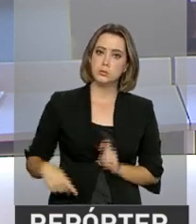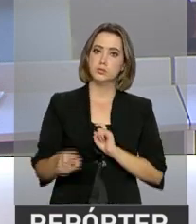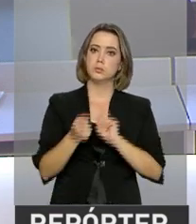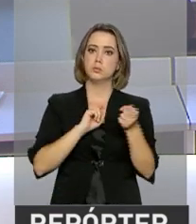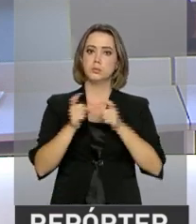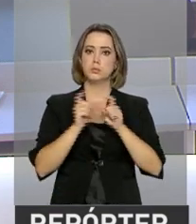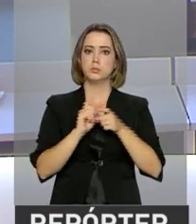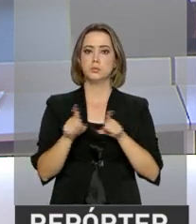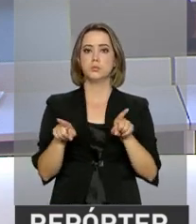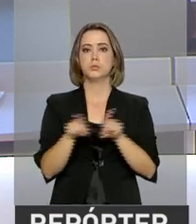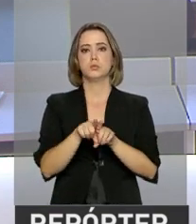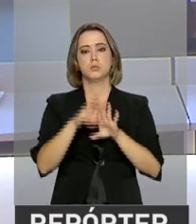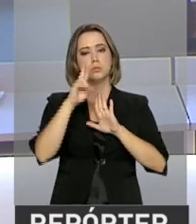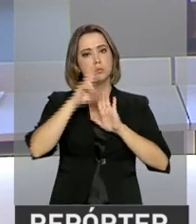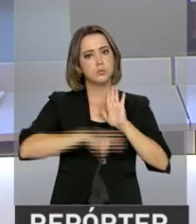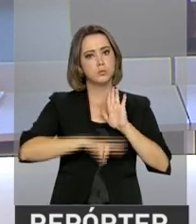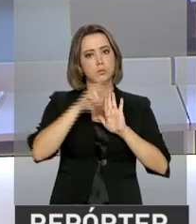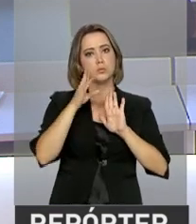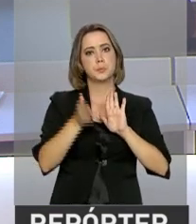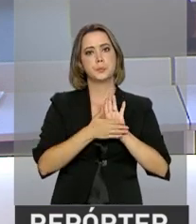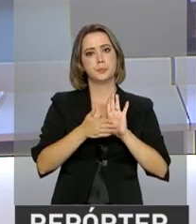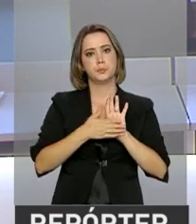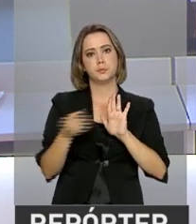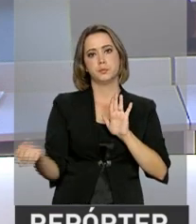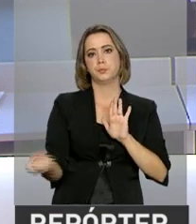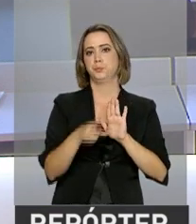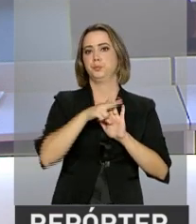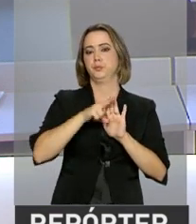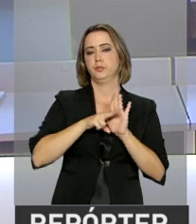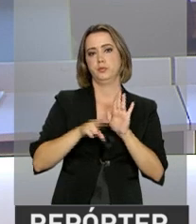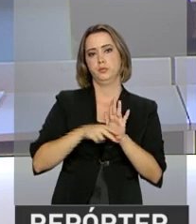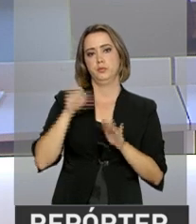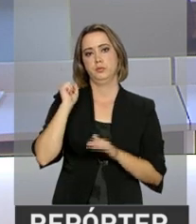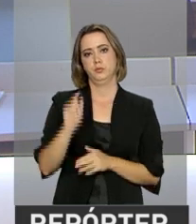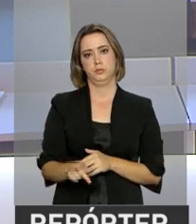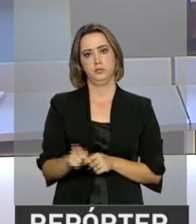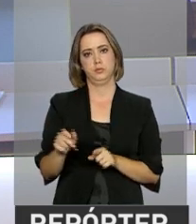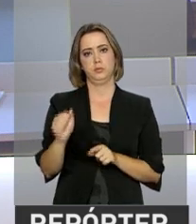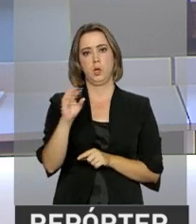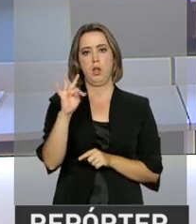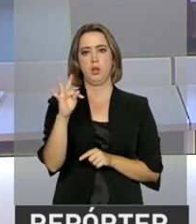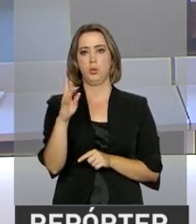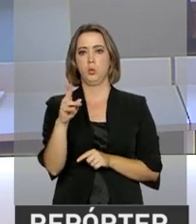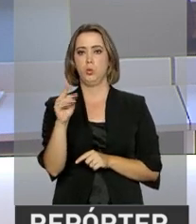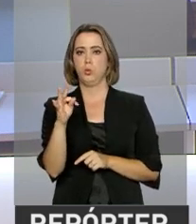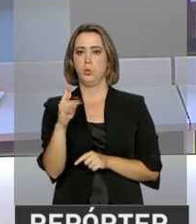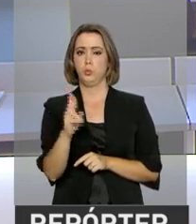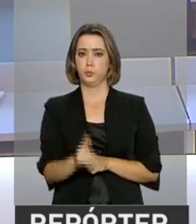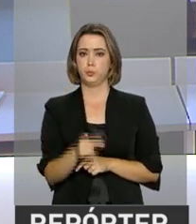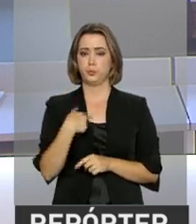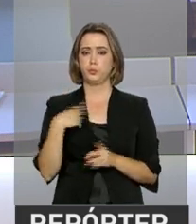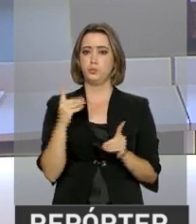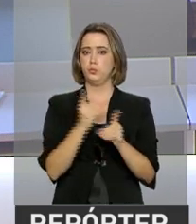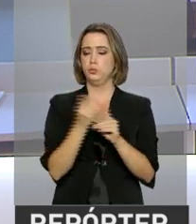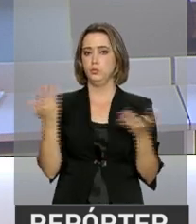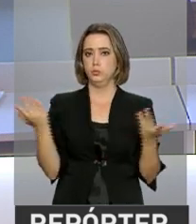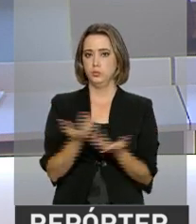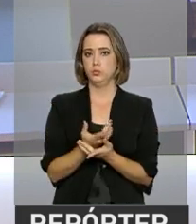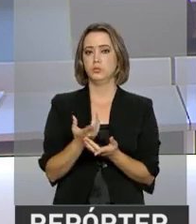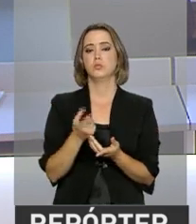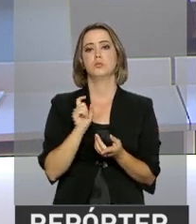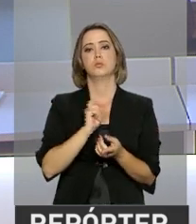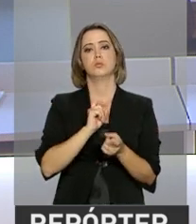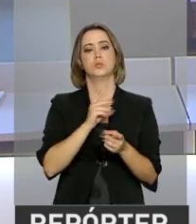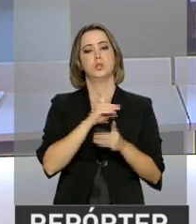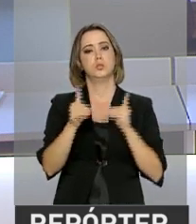Henrique Meireles e o relator da proposta de reforma da Previdência na Câmara Artur Oliveira Maia encontraram-se nesta segunda-feira para